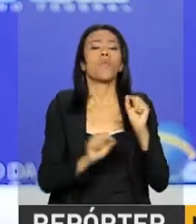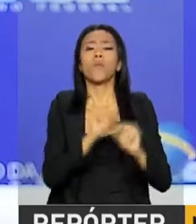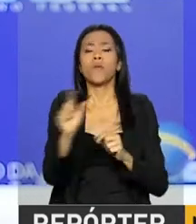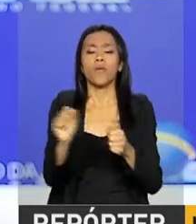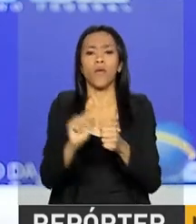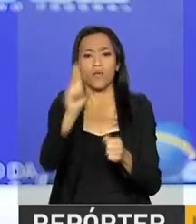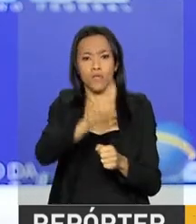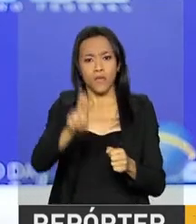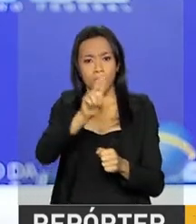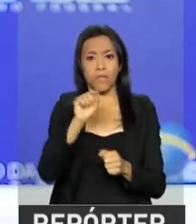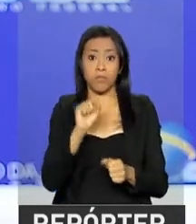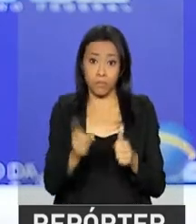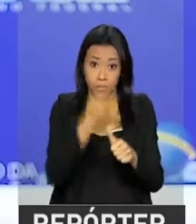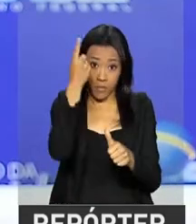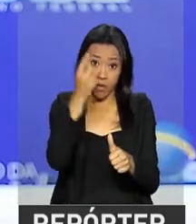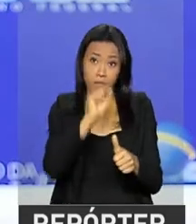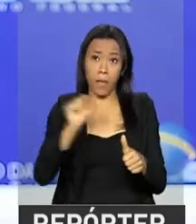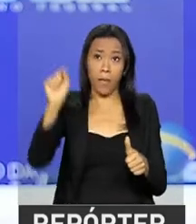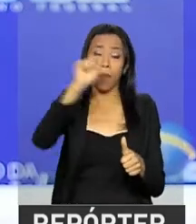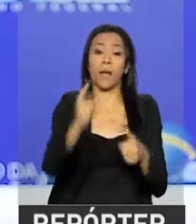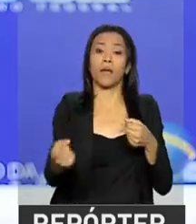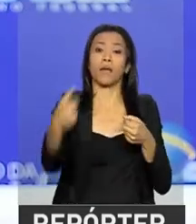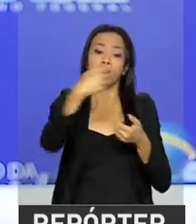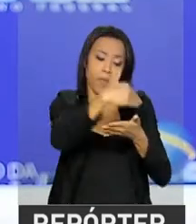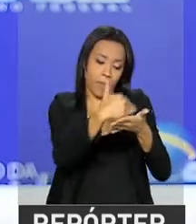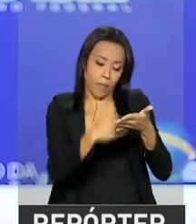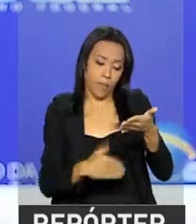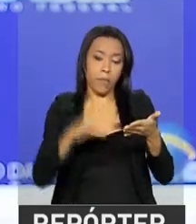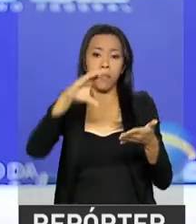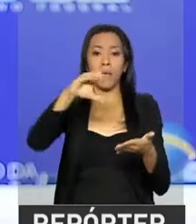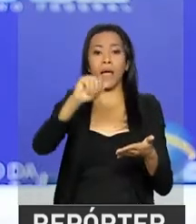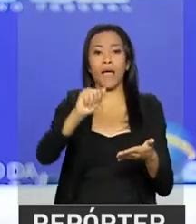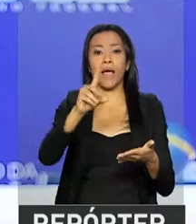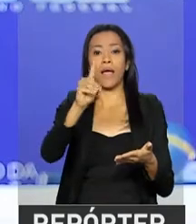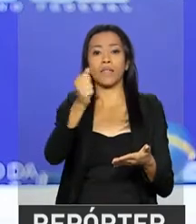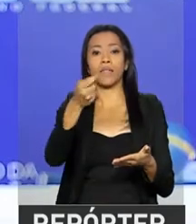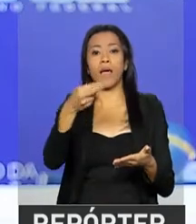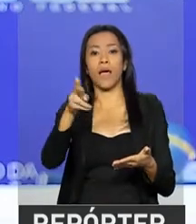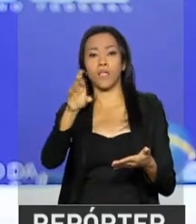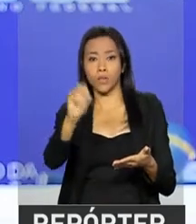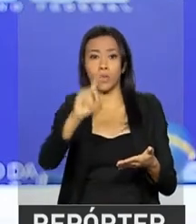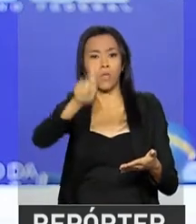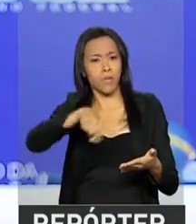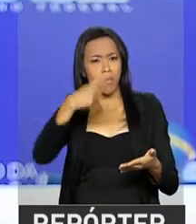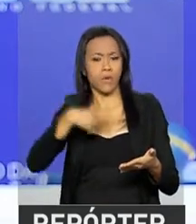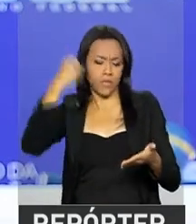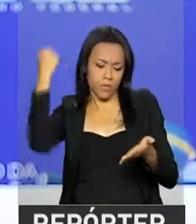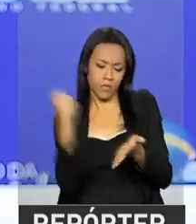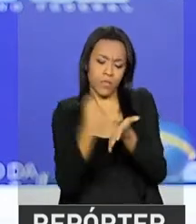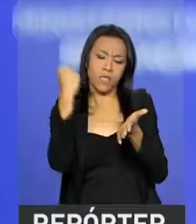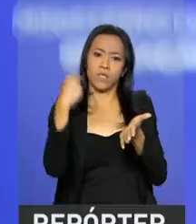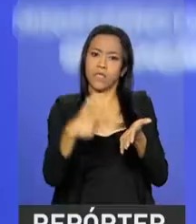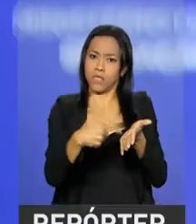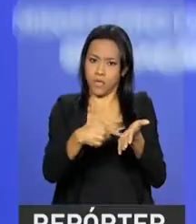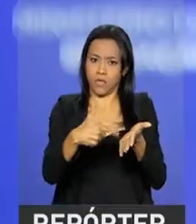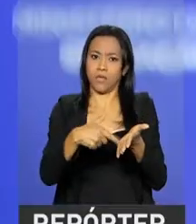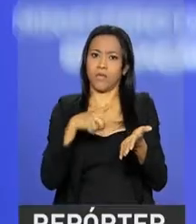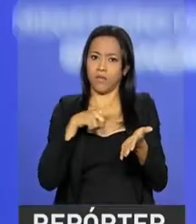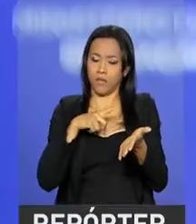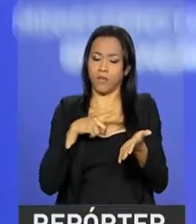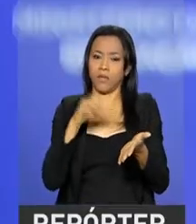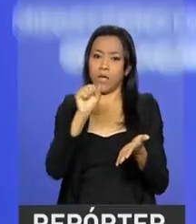fazer um cadastro depois de filiar vão receber o selo de faculdade amiga do empreendedor essa iniciativa